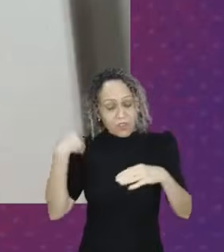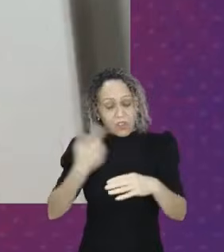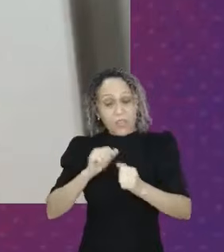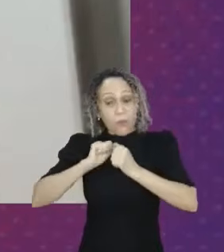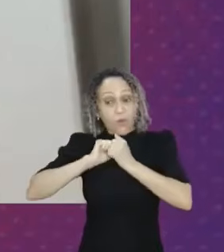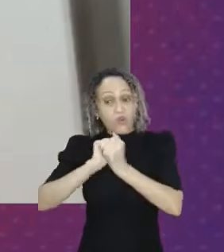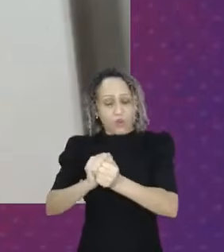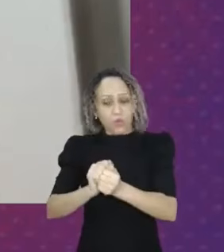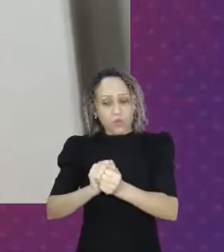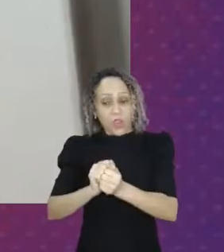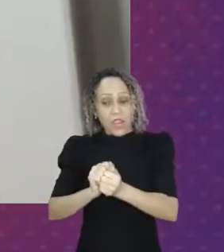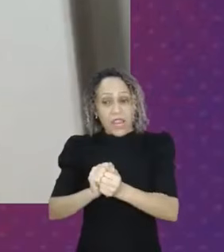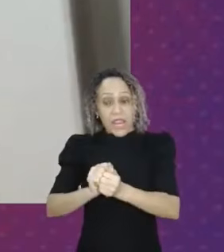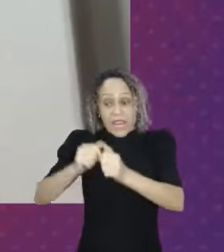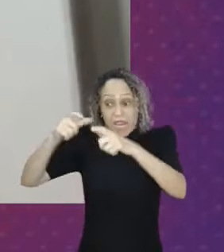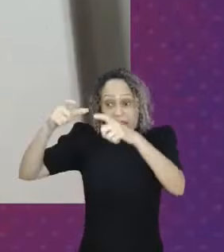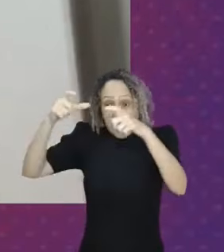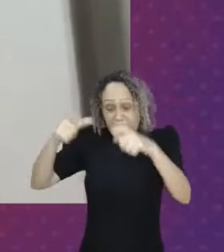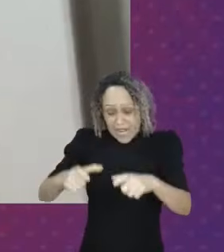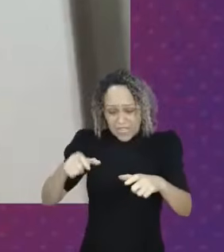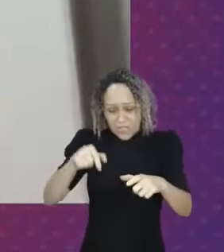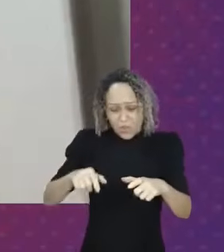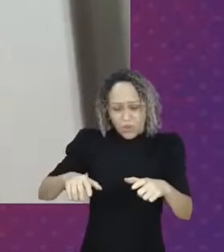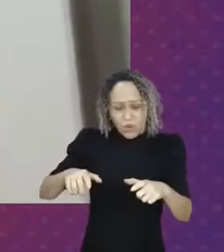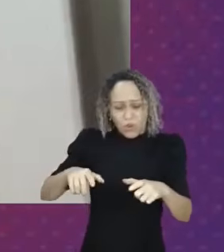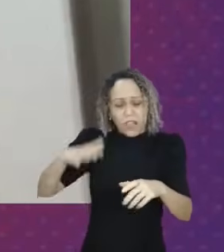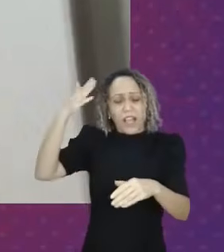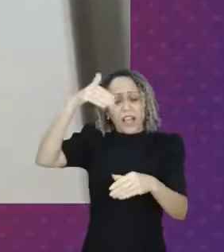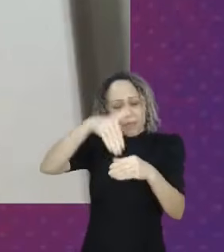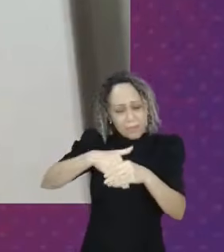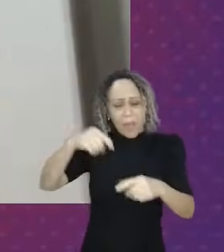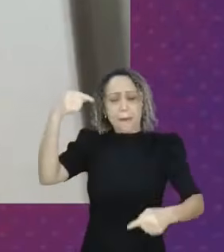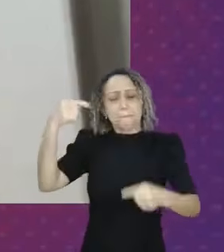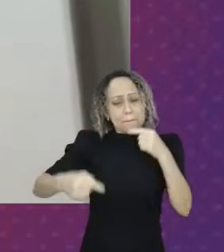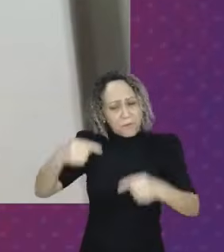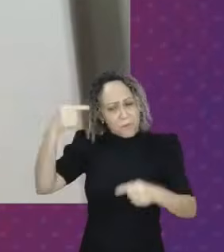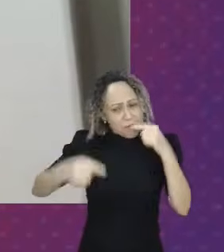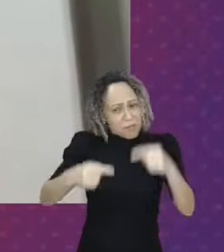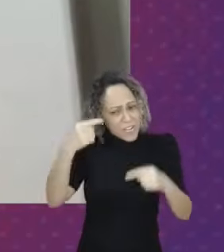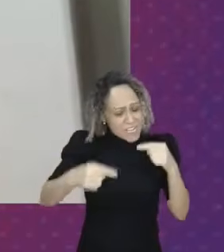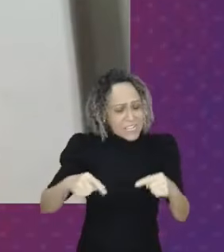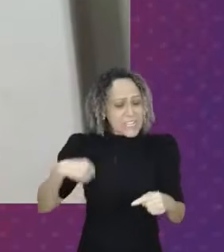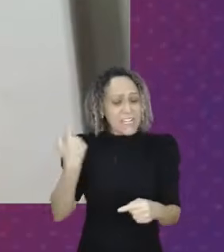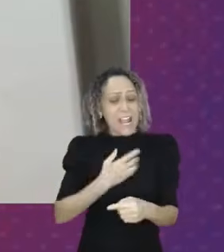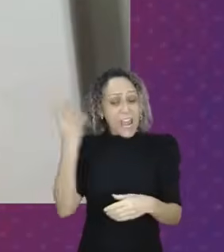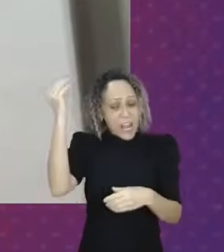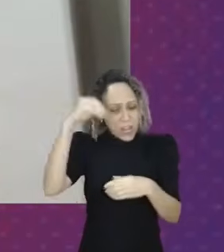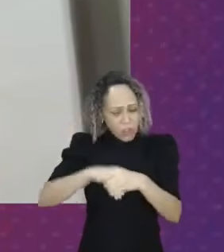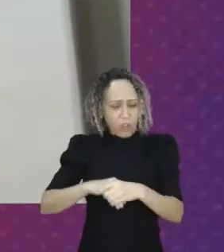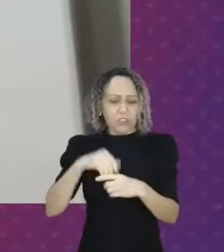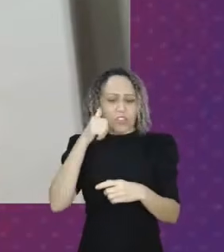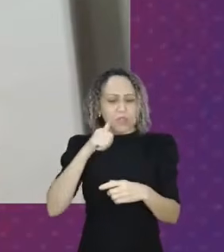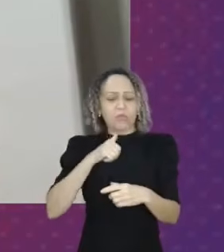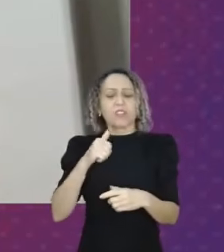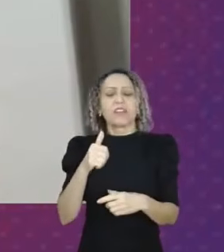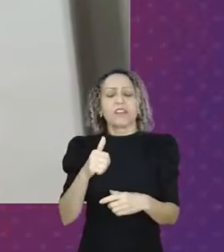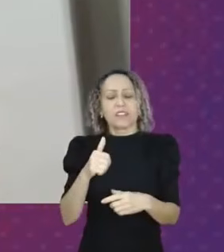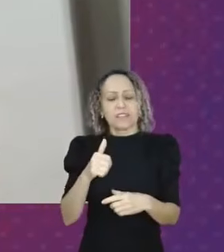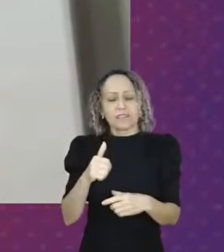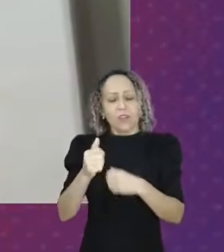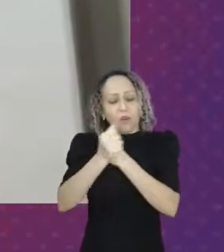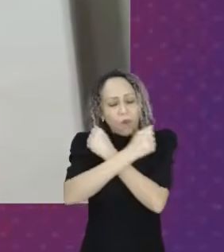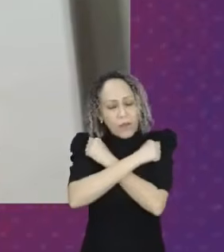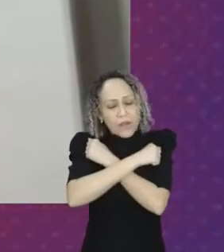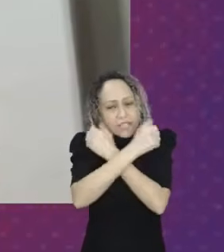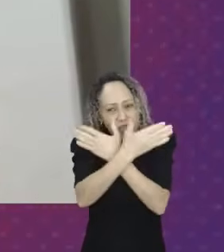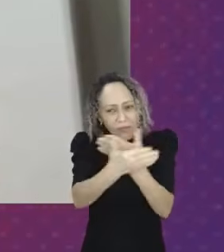juntas, esse espaço é um espaço que é para ser ocupado pelas mulheres petistas e o que eu puder contribuir para isso, eu certamente farei. Um abraço